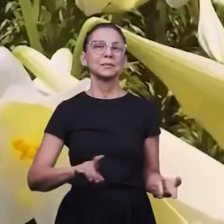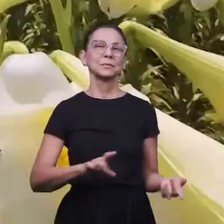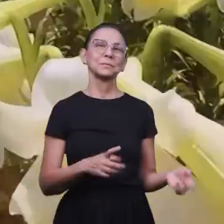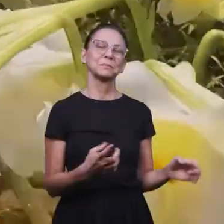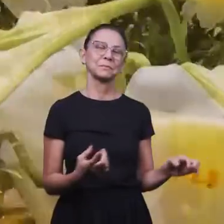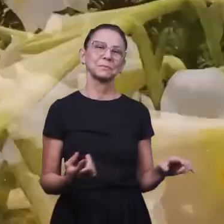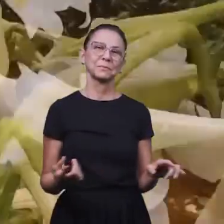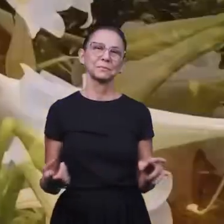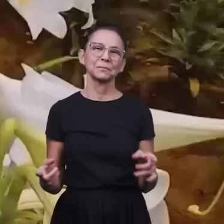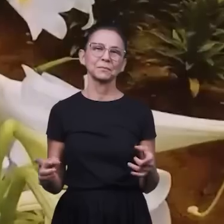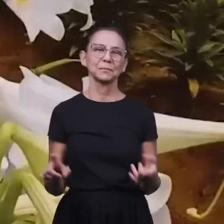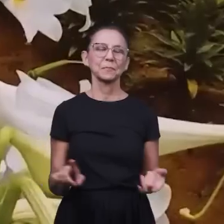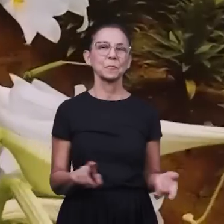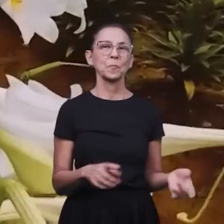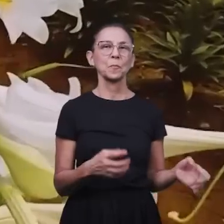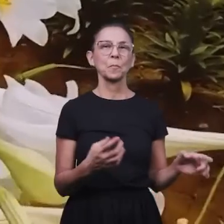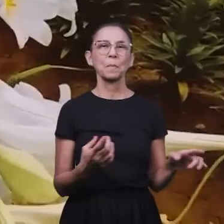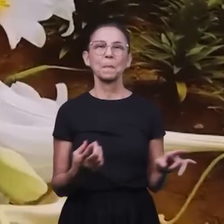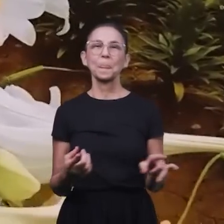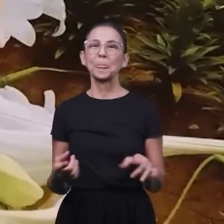chorar,